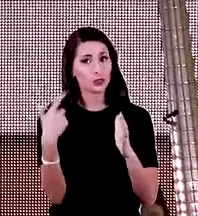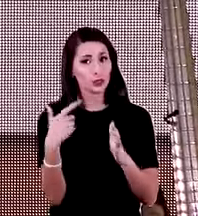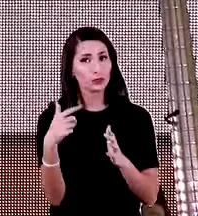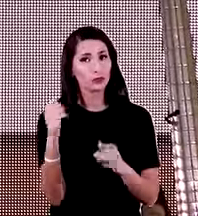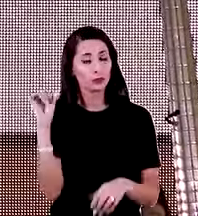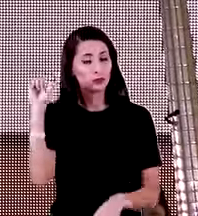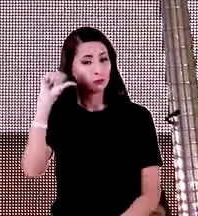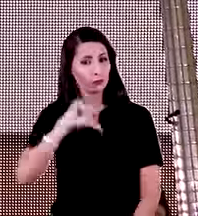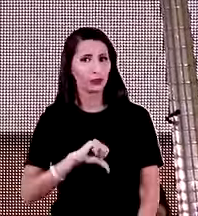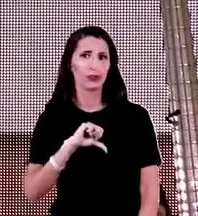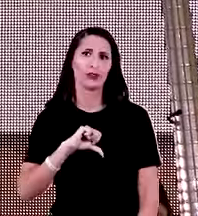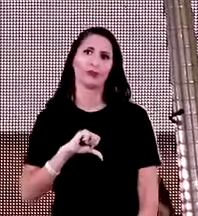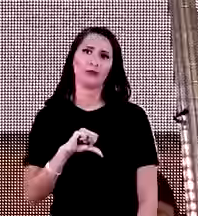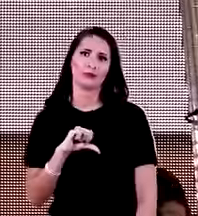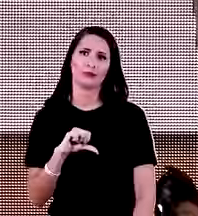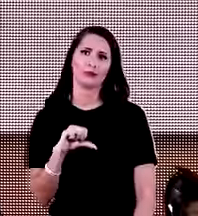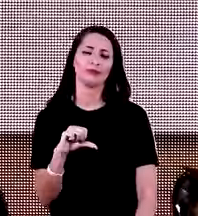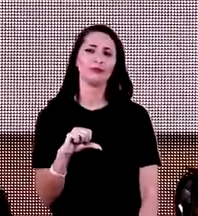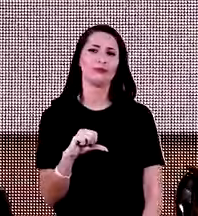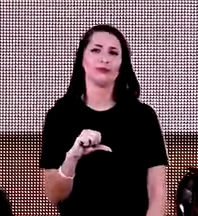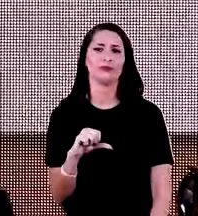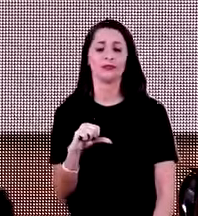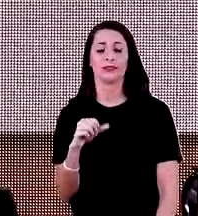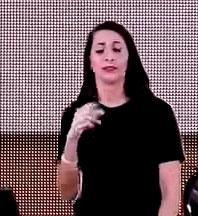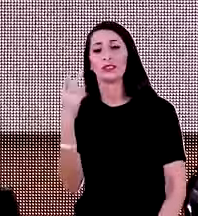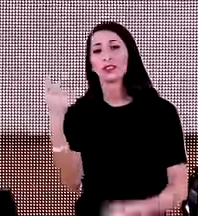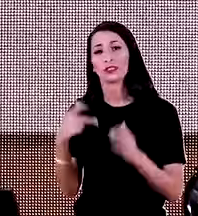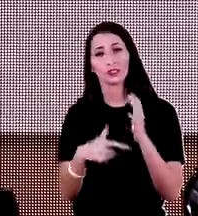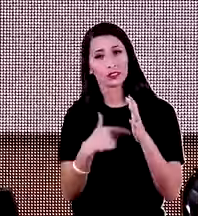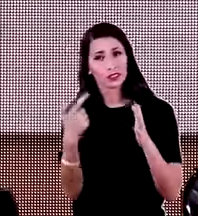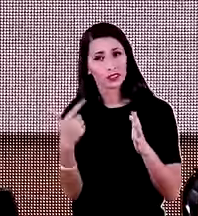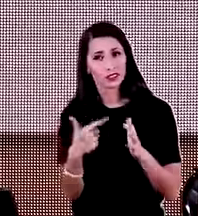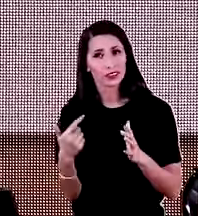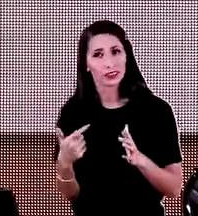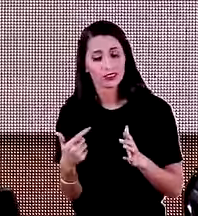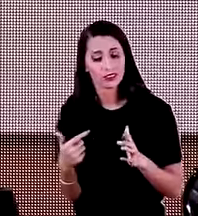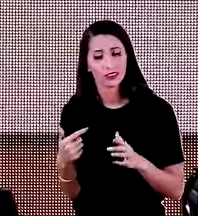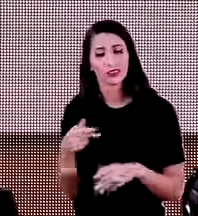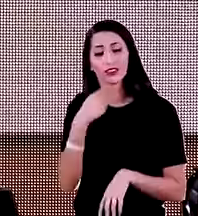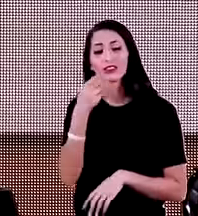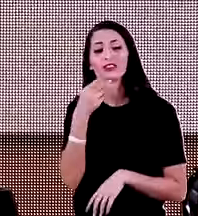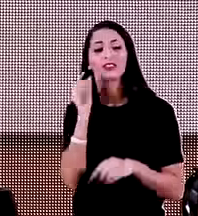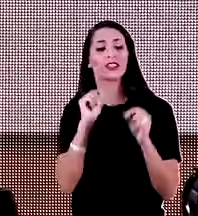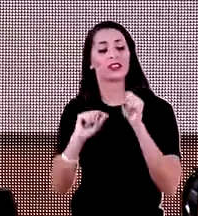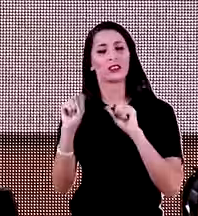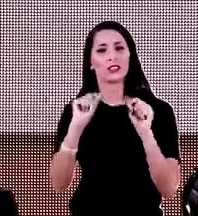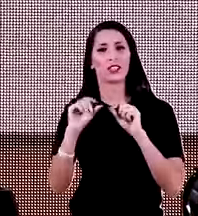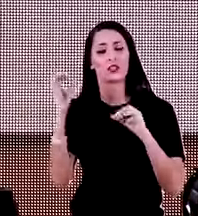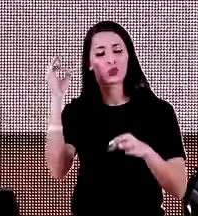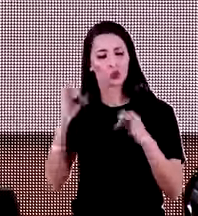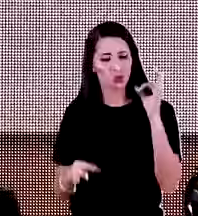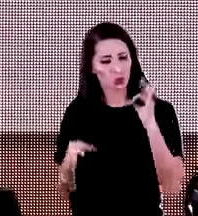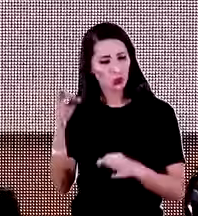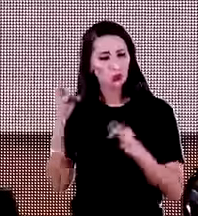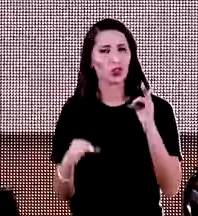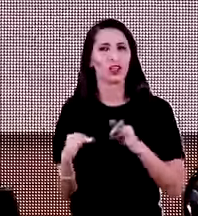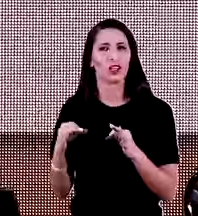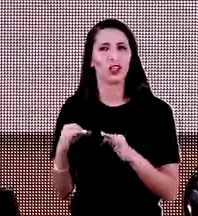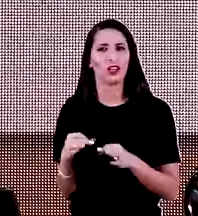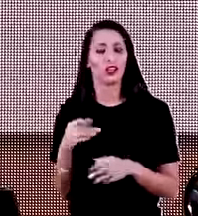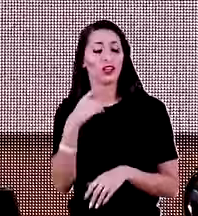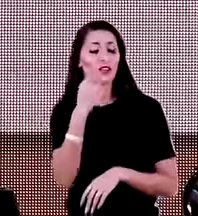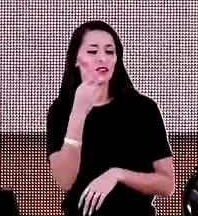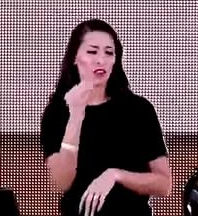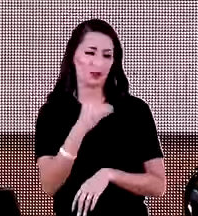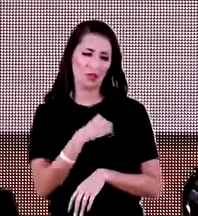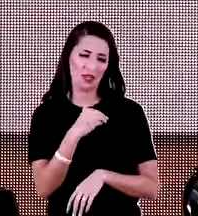opinião. O segundo grupo é o grupo que gosta de ser Deus. É o grupo que diz, foi pecado. Vou achar uma explicação para você